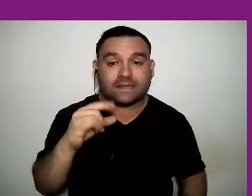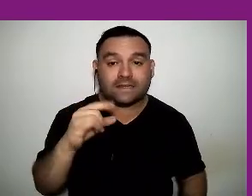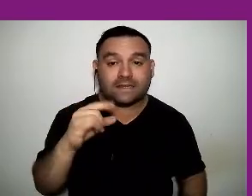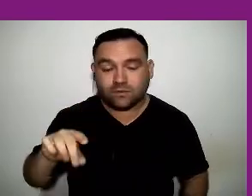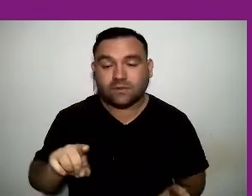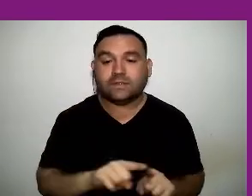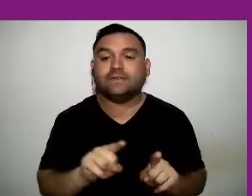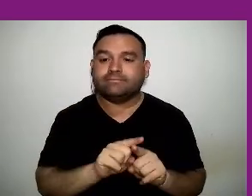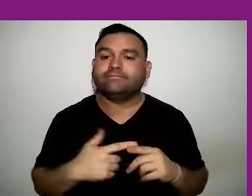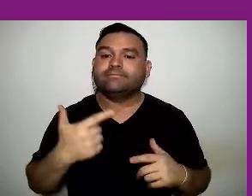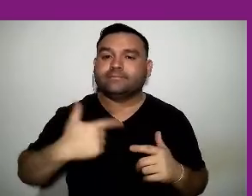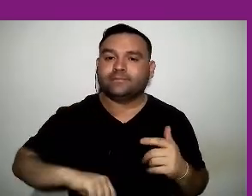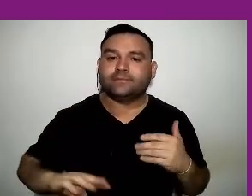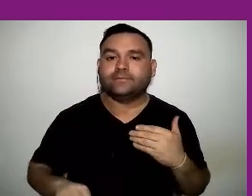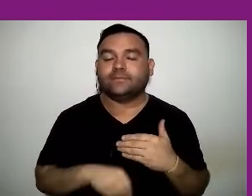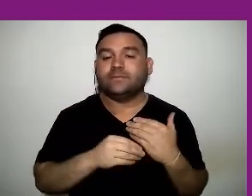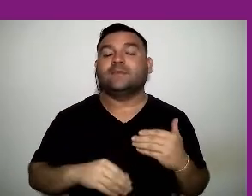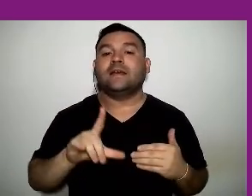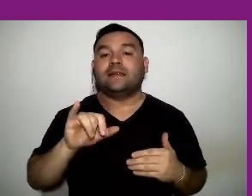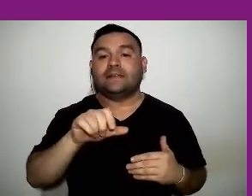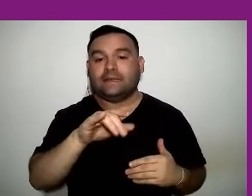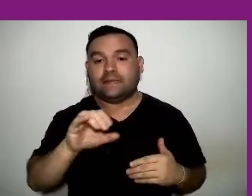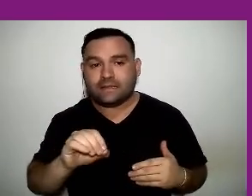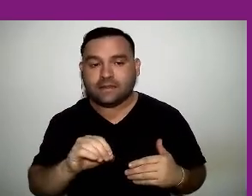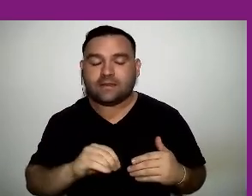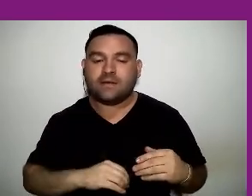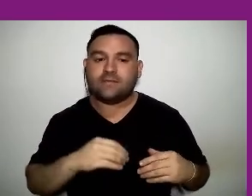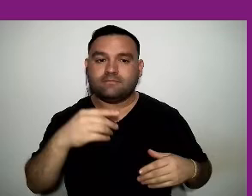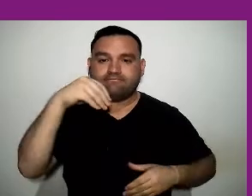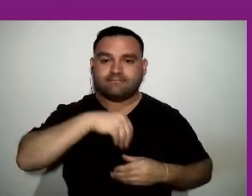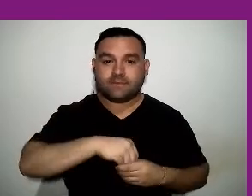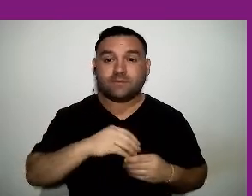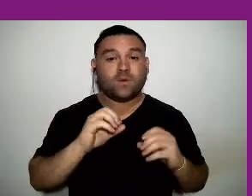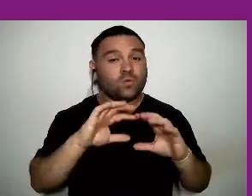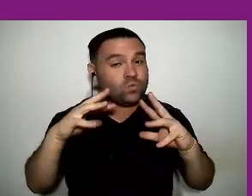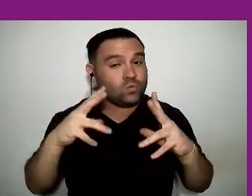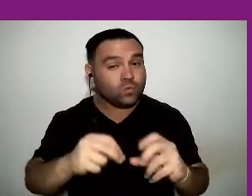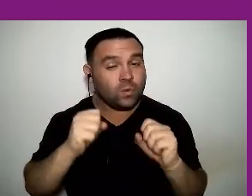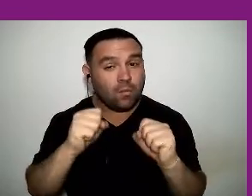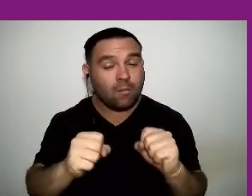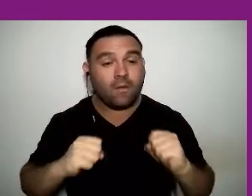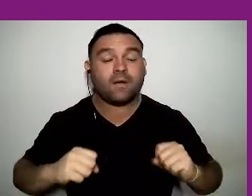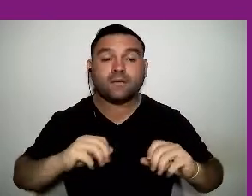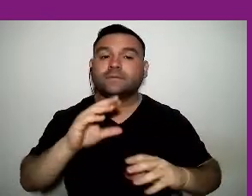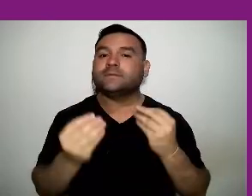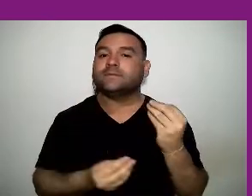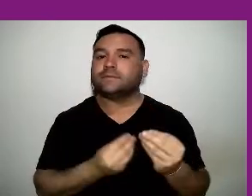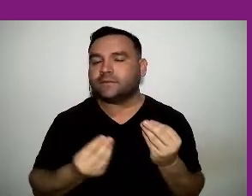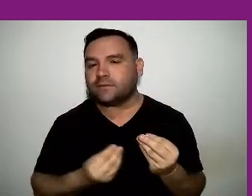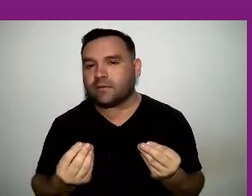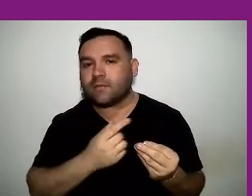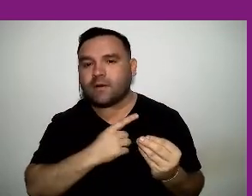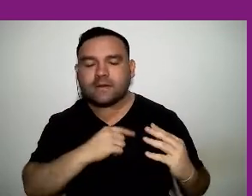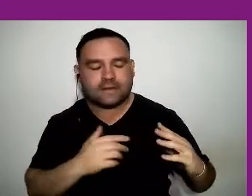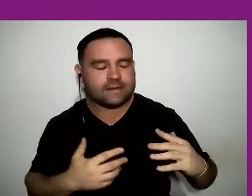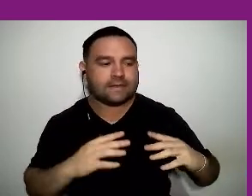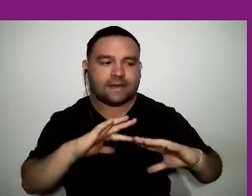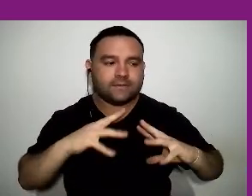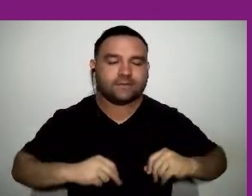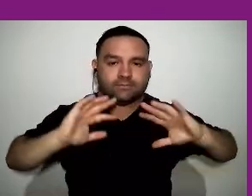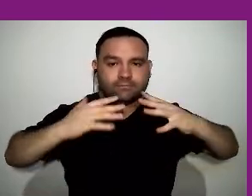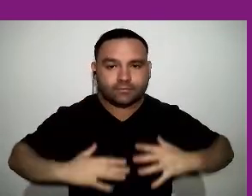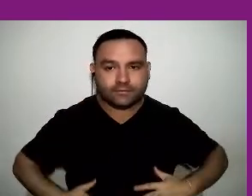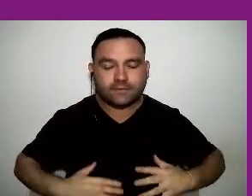também gerando lesão endotelial. Tudo isso, gente, pode gerar um quadro, seja por um processo